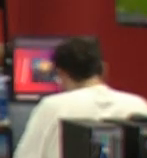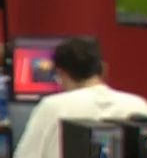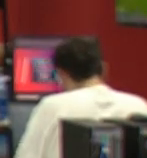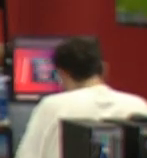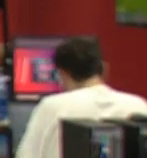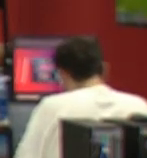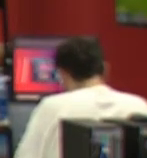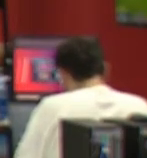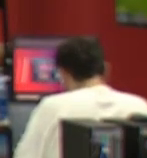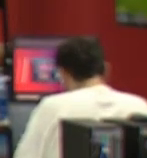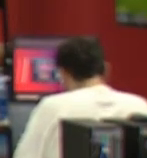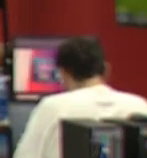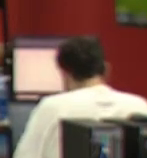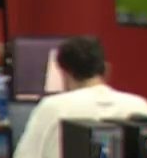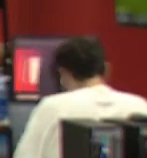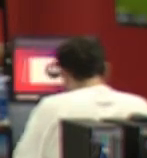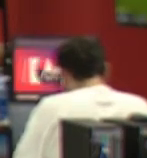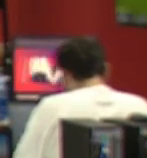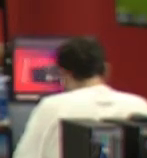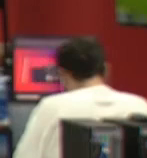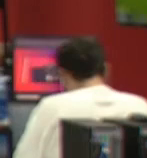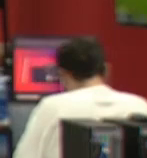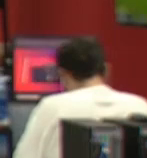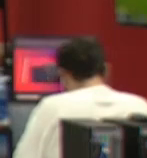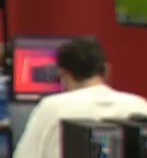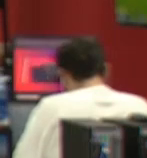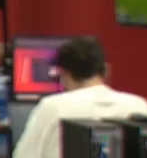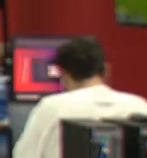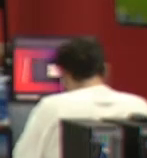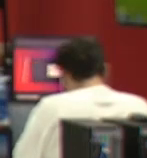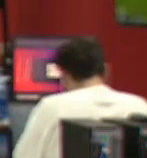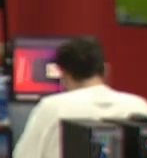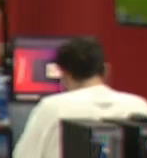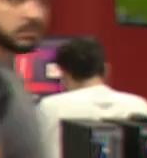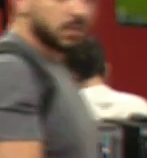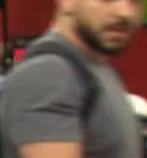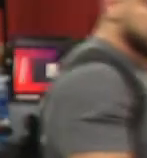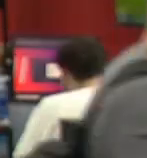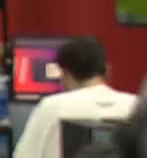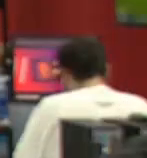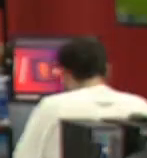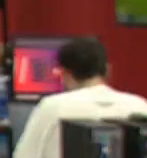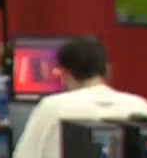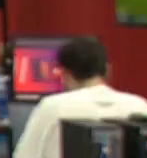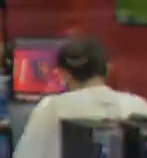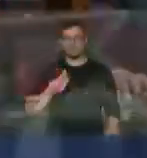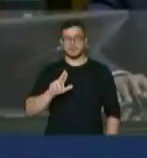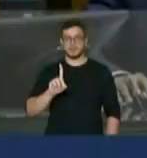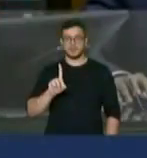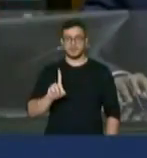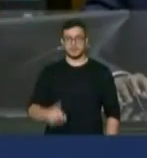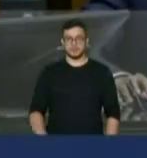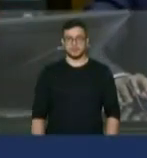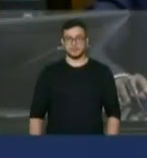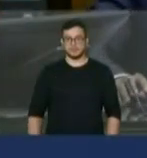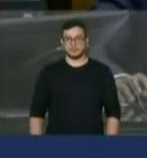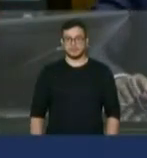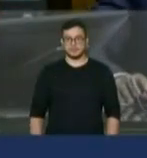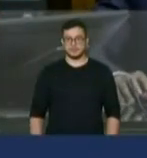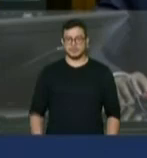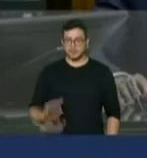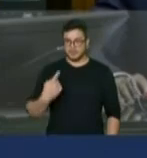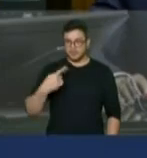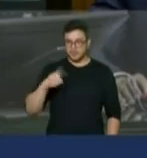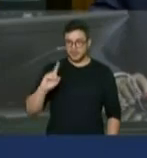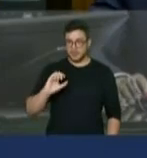e partidos que acabaram votando contra a PEC travaram ali a votação do segundo turno porque queriam alterar alguns pontos